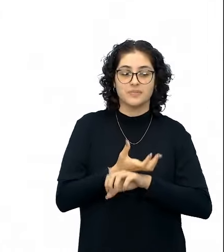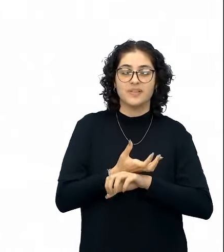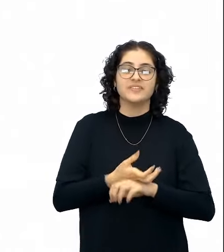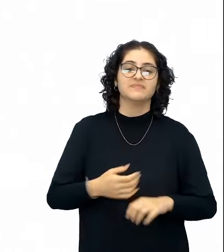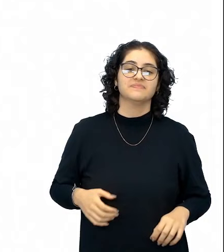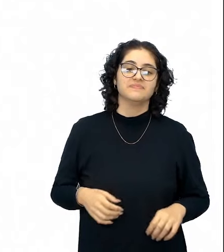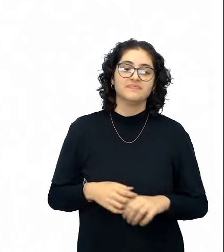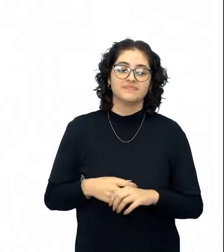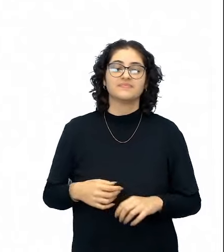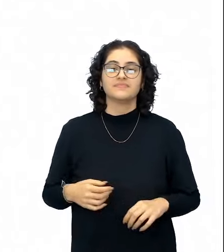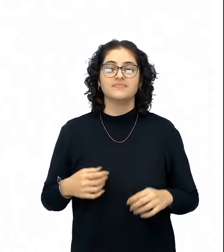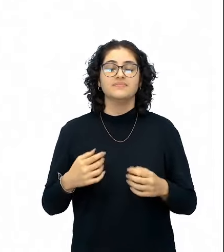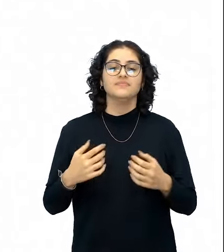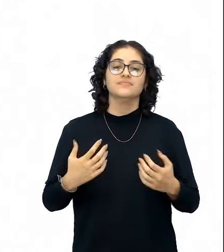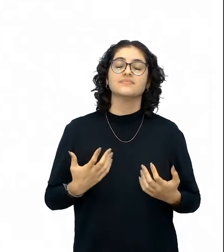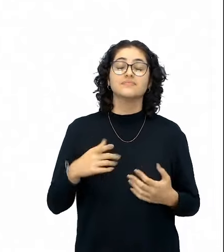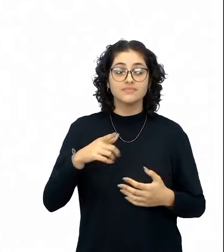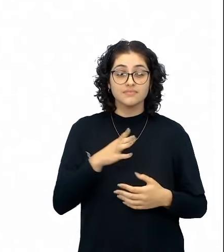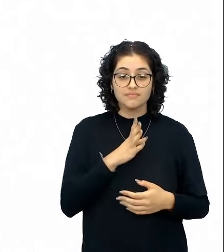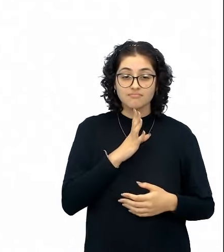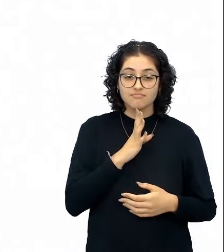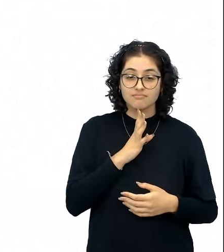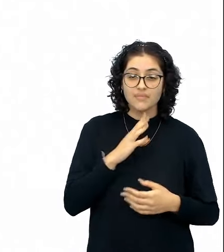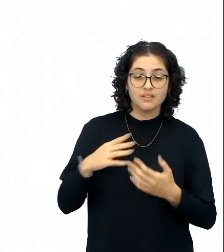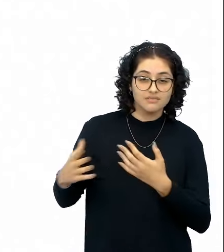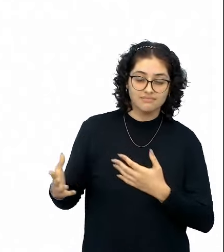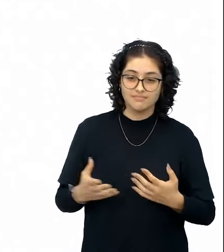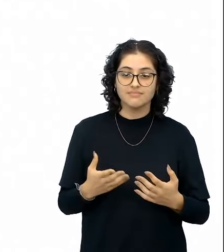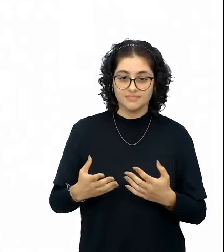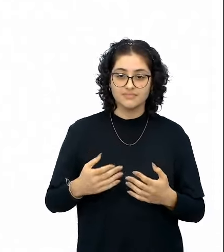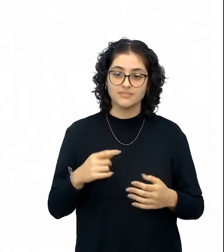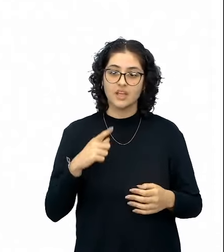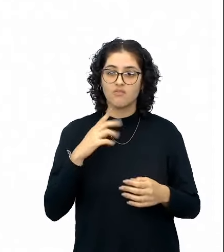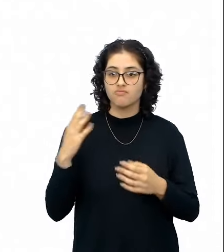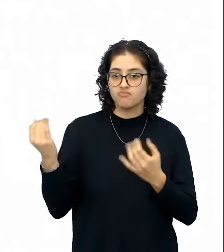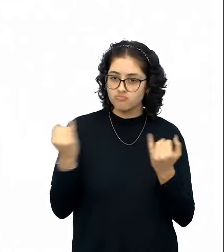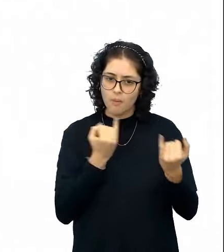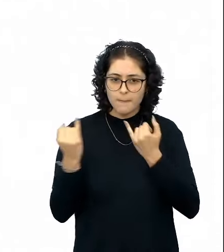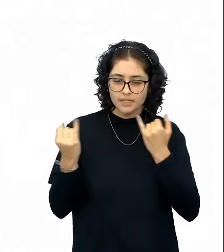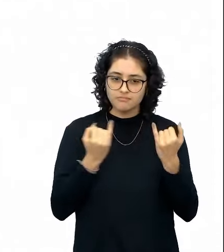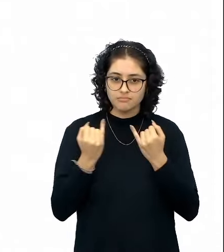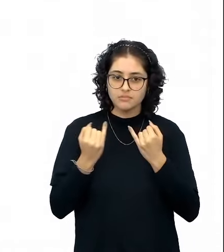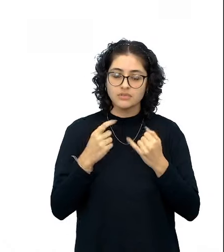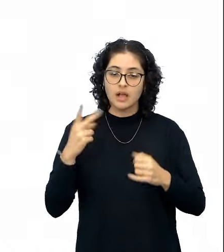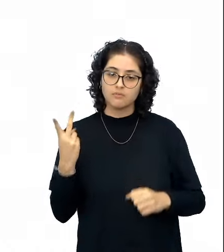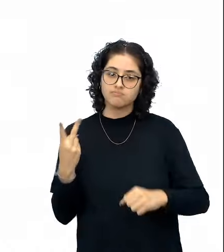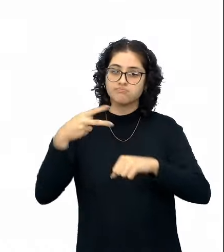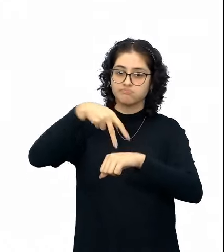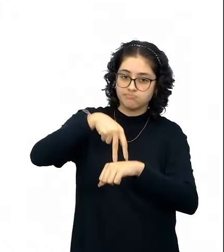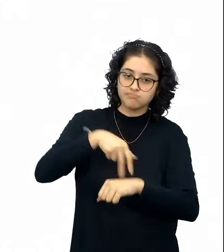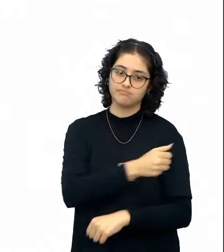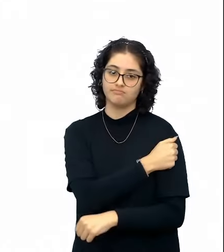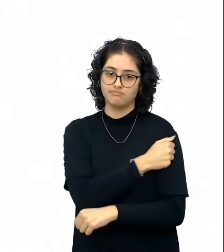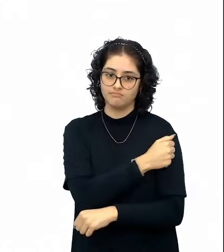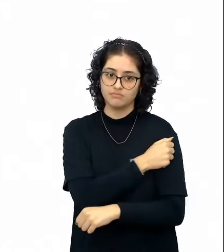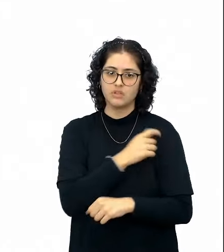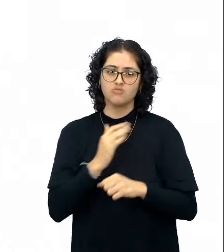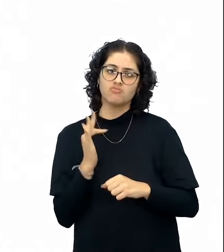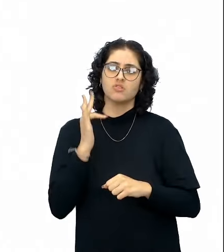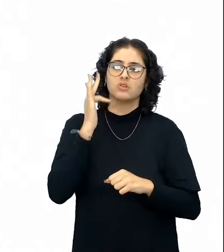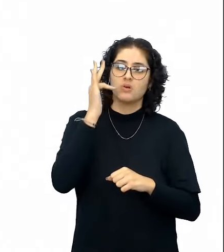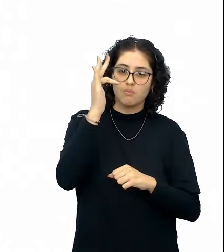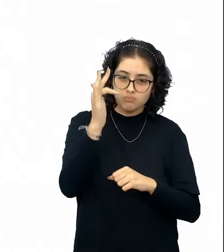e, principalmente, aquilo que já dizíamos lá no início dessa formação, o protagonismo dos estudantes para formar cidadãos críticos